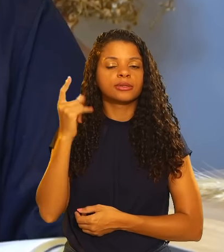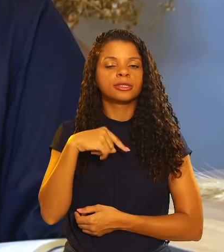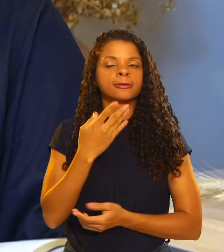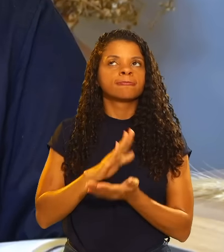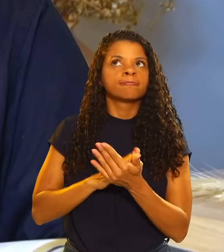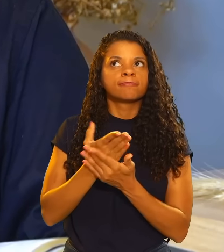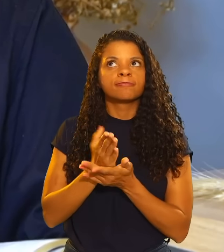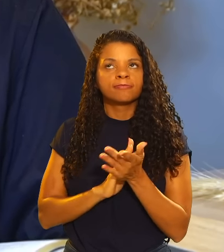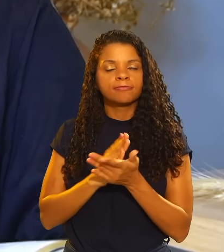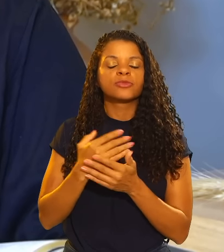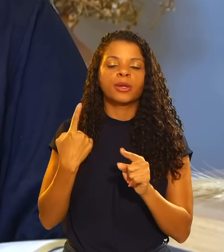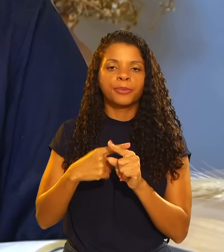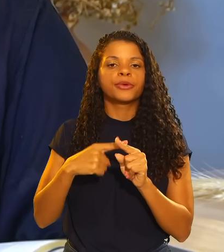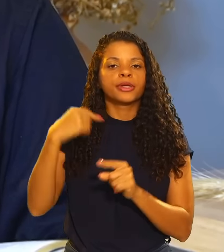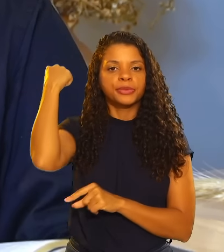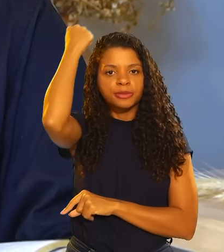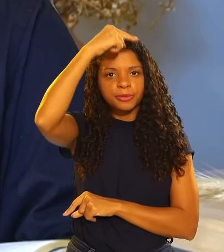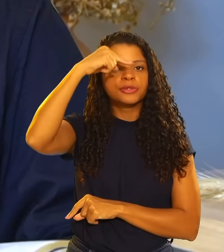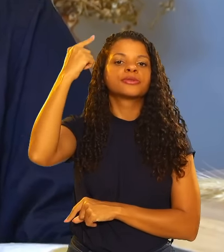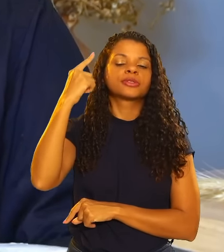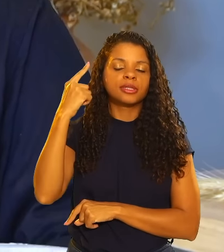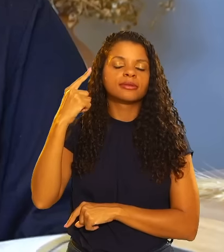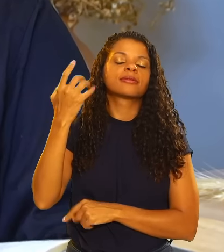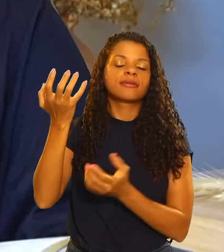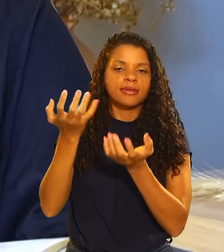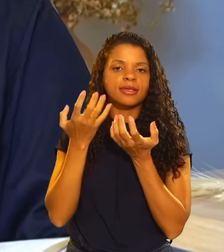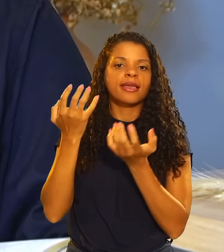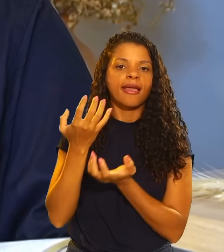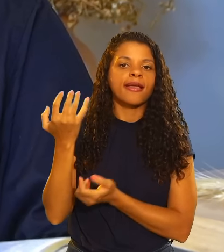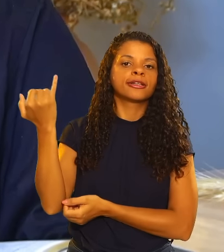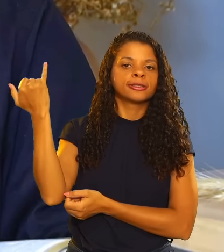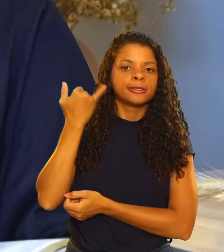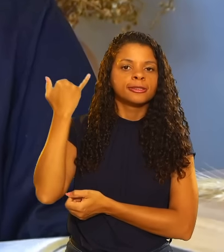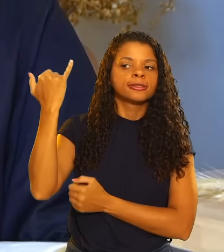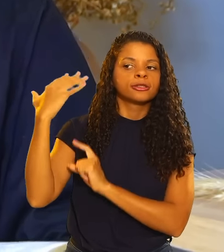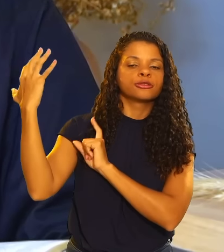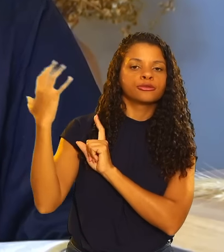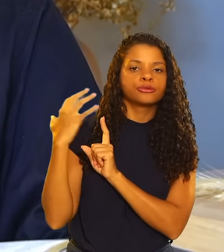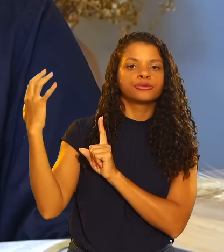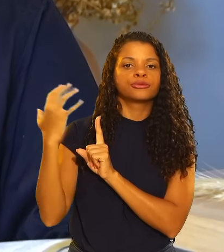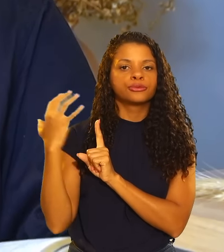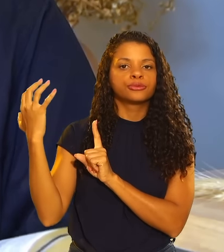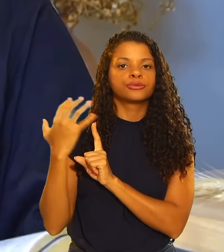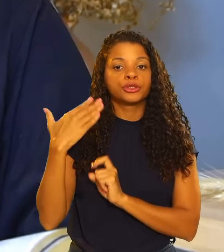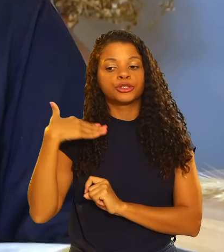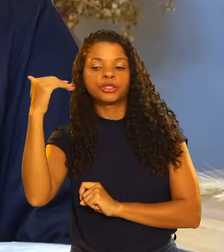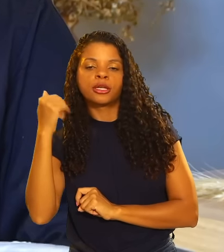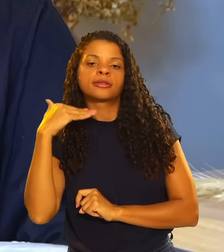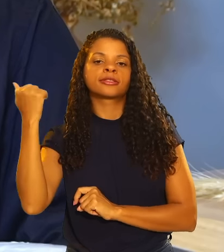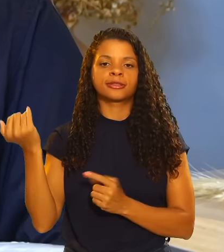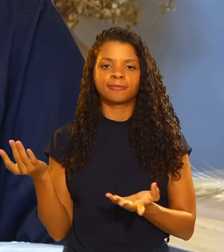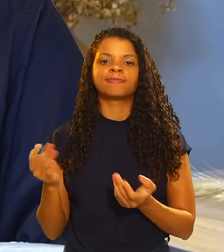sinal de que o Espírito Santo ainda está aí persistindo, né? Trabalhando no seu coração. Então, são duas temáticas, mas a gente